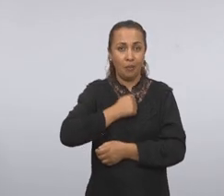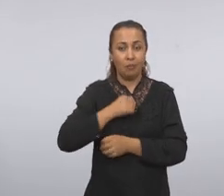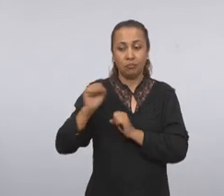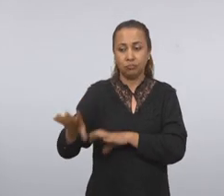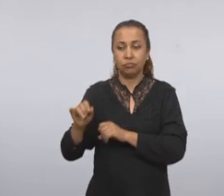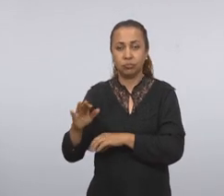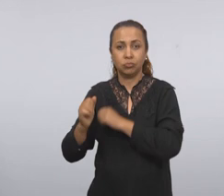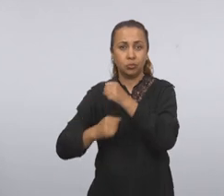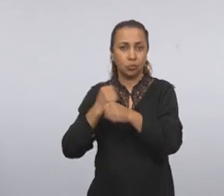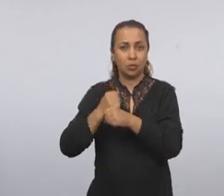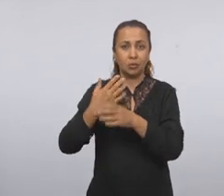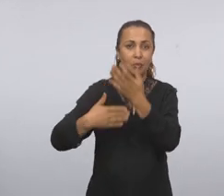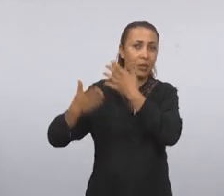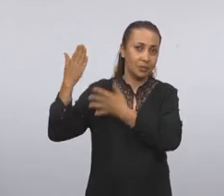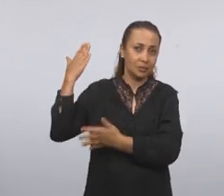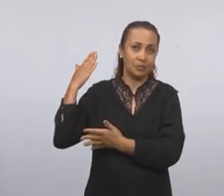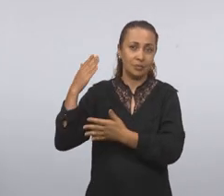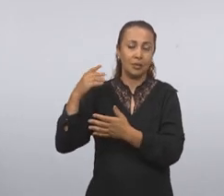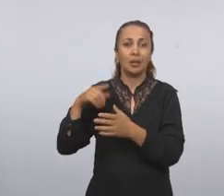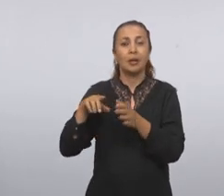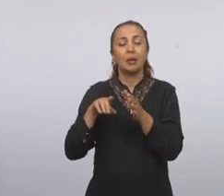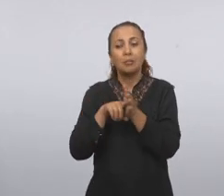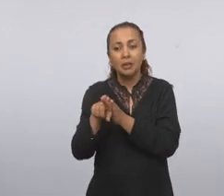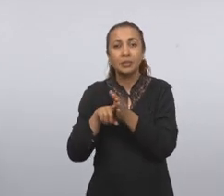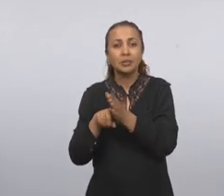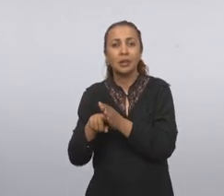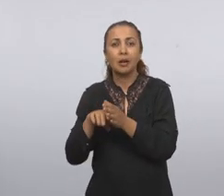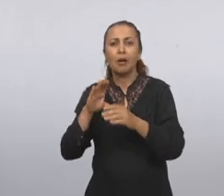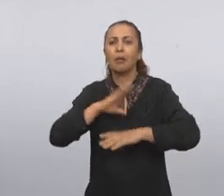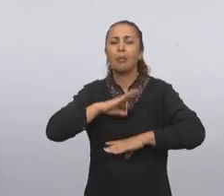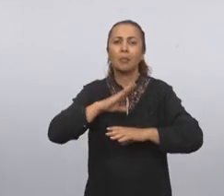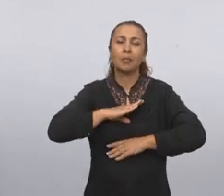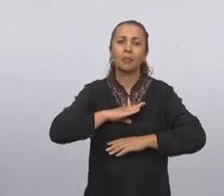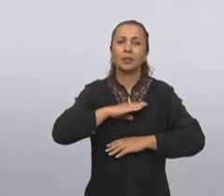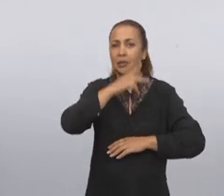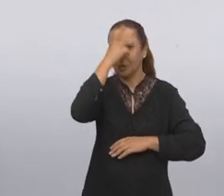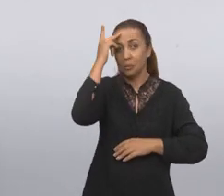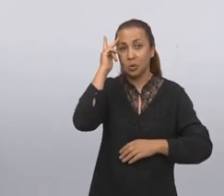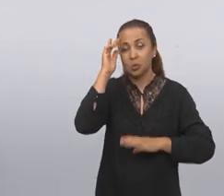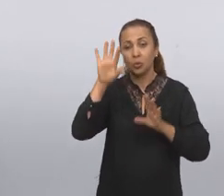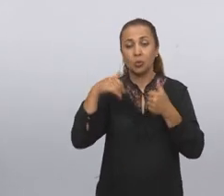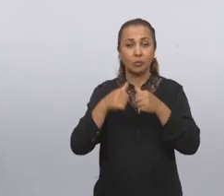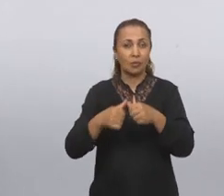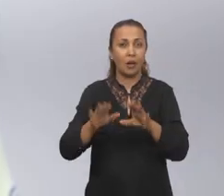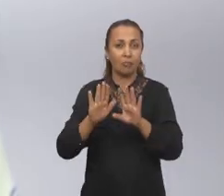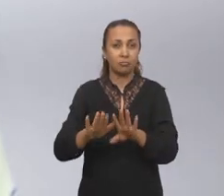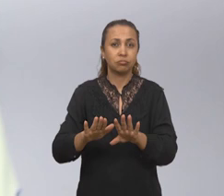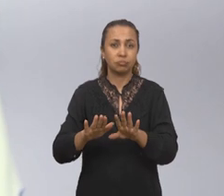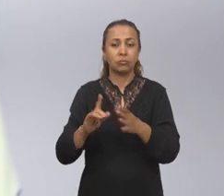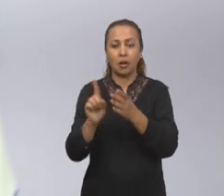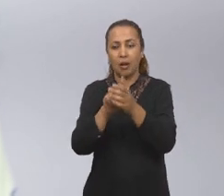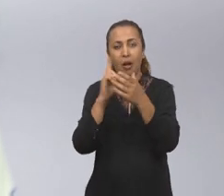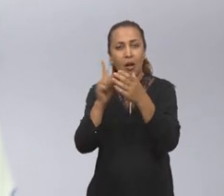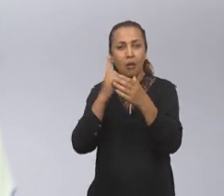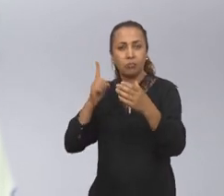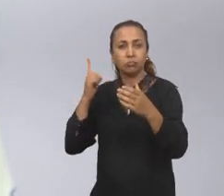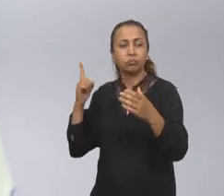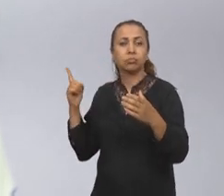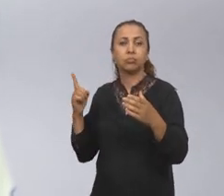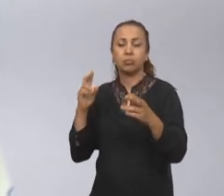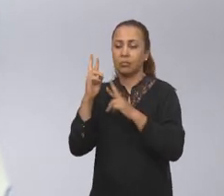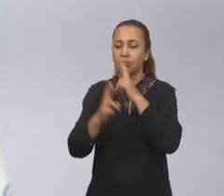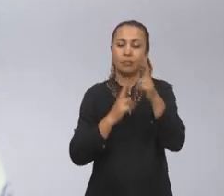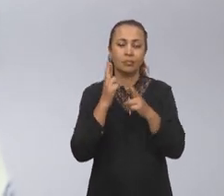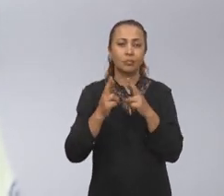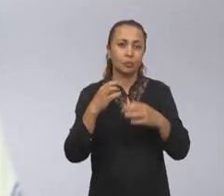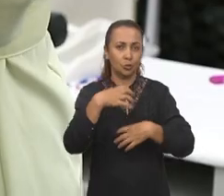e o intuito mesmo era pesquisar qual era o comportamento dessa população durante o isolamento social relacionado todas